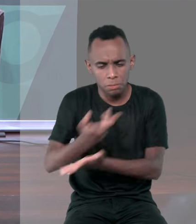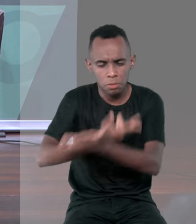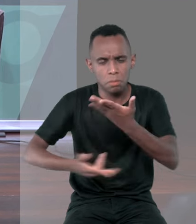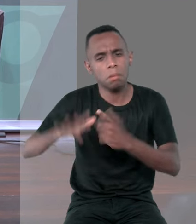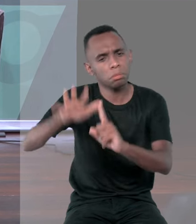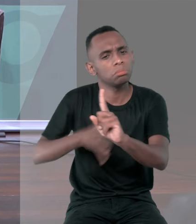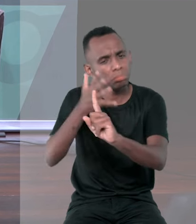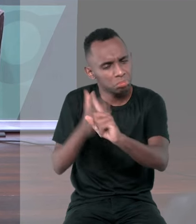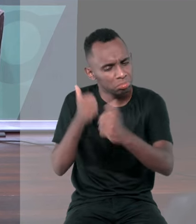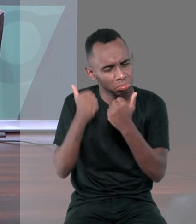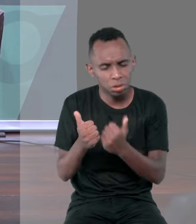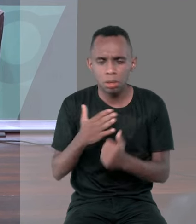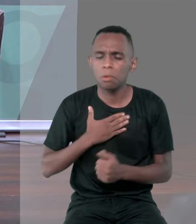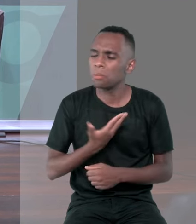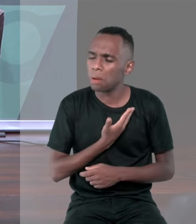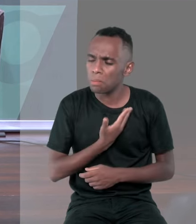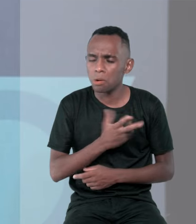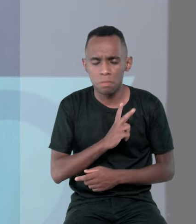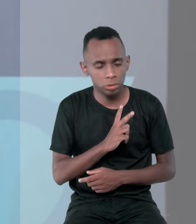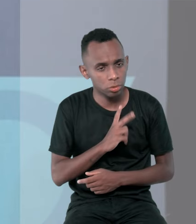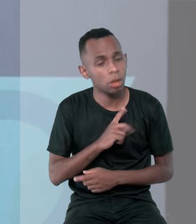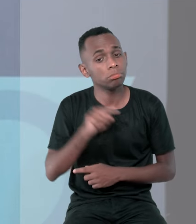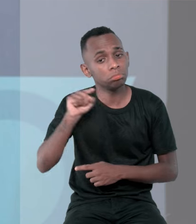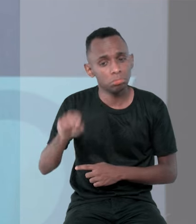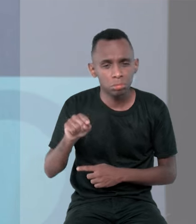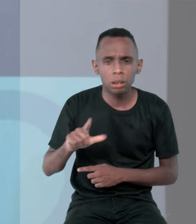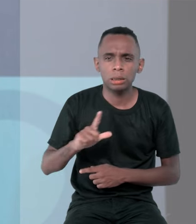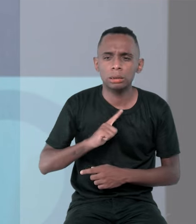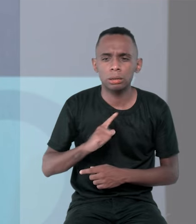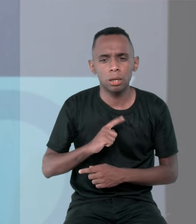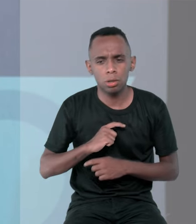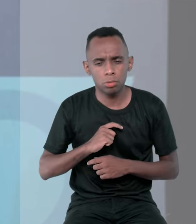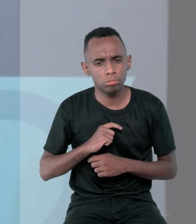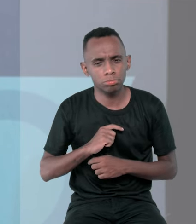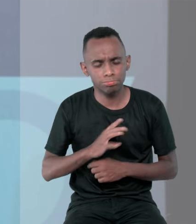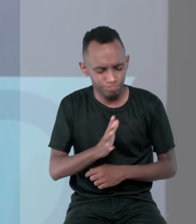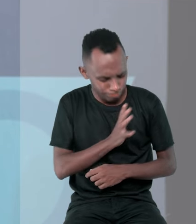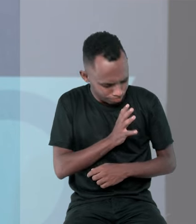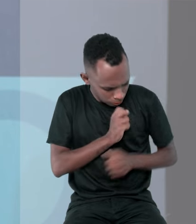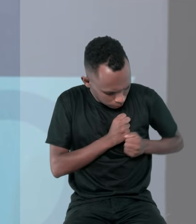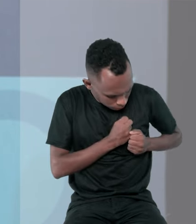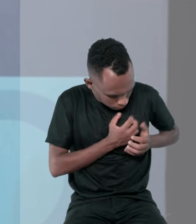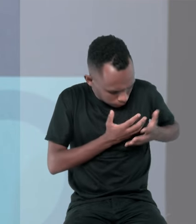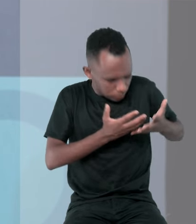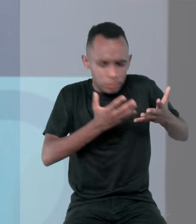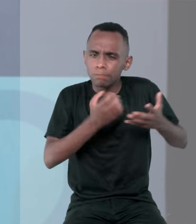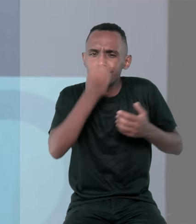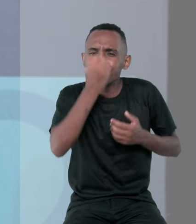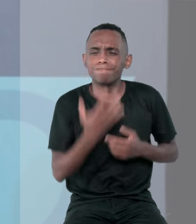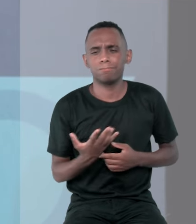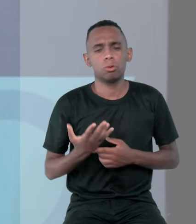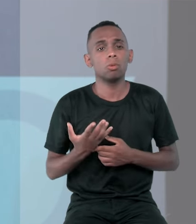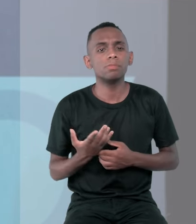é um grande amigo também, é alguém que tem um coração grande, que consegue agregar tanta gente, uma